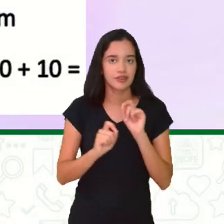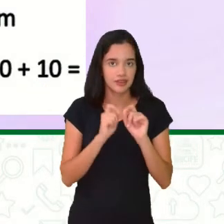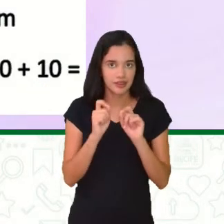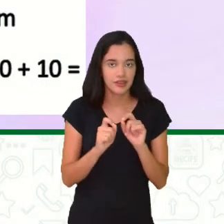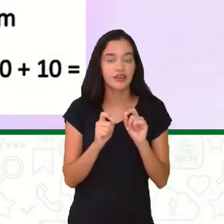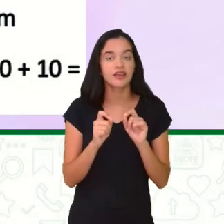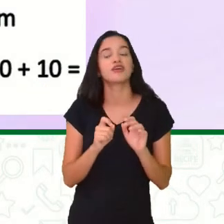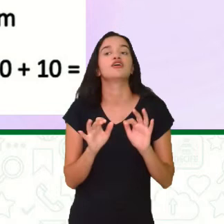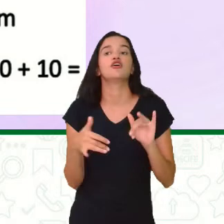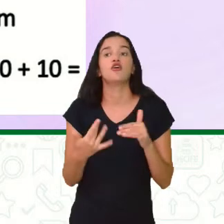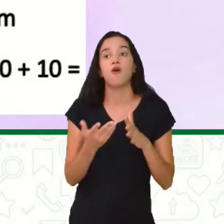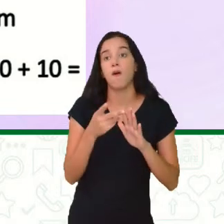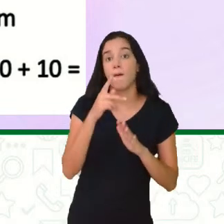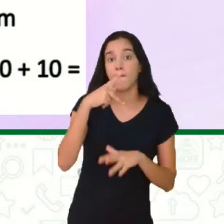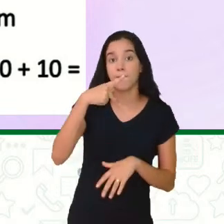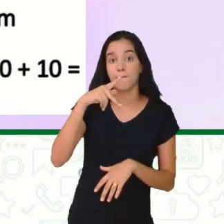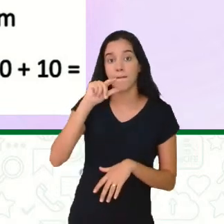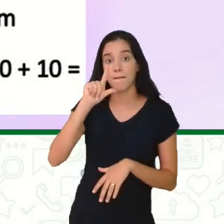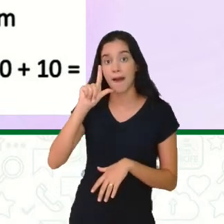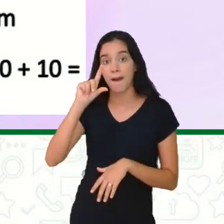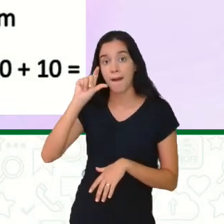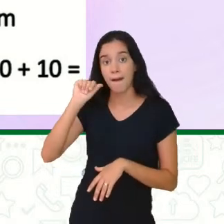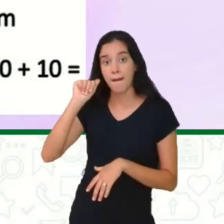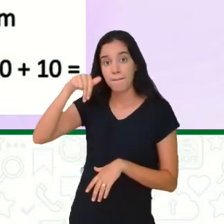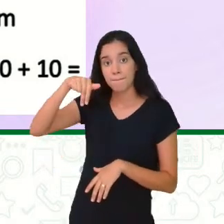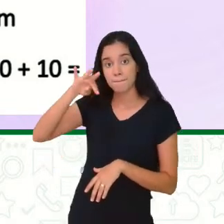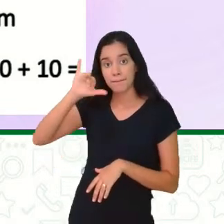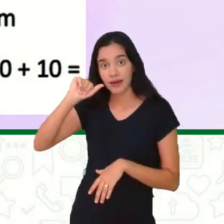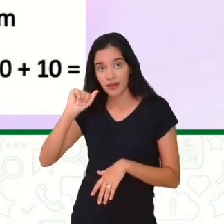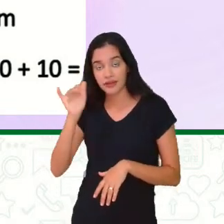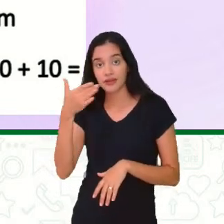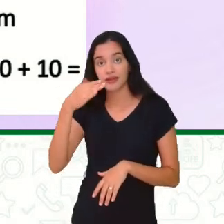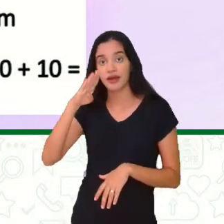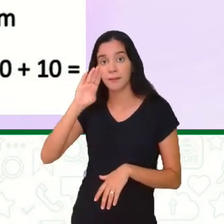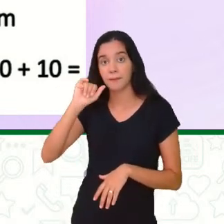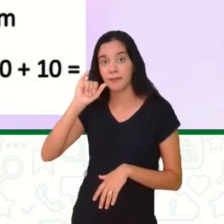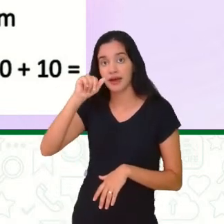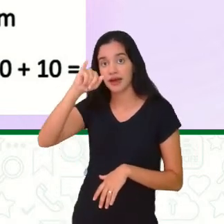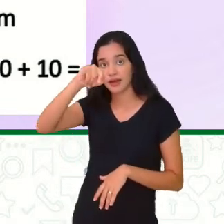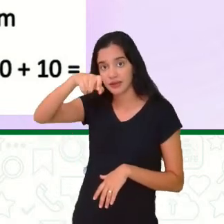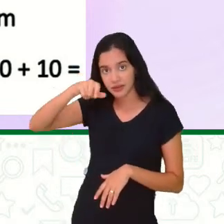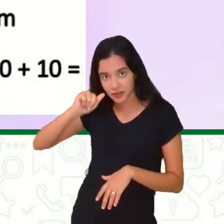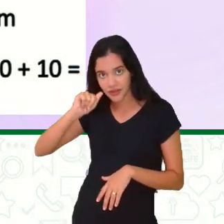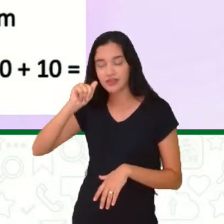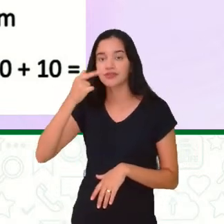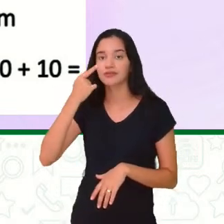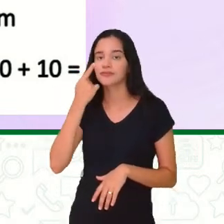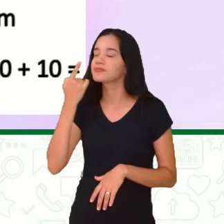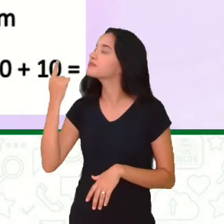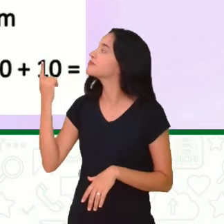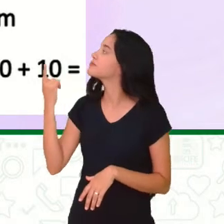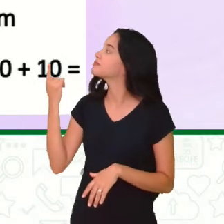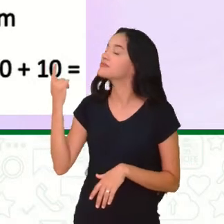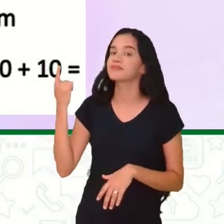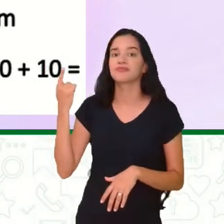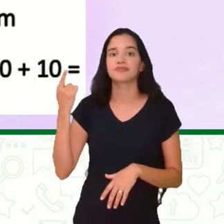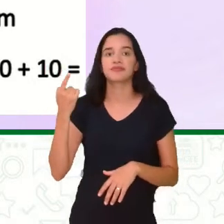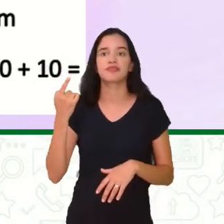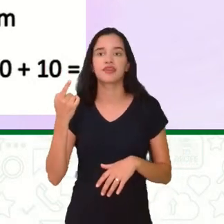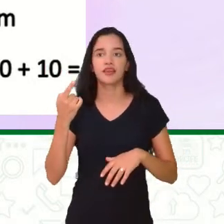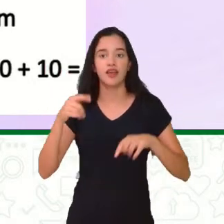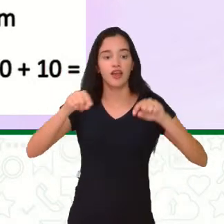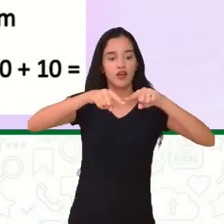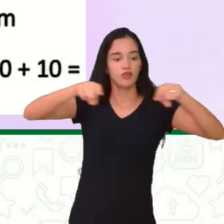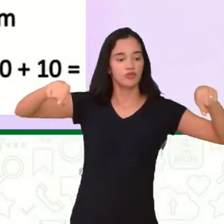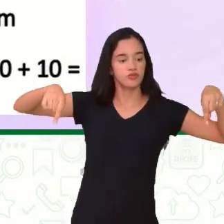gente chama. Ou seja, tem o quarto, tem a sala, o jardim, o pátio, né? Que a gente chama de